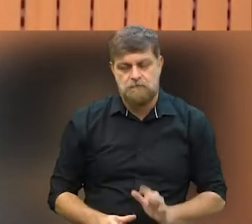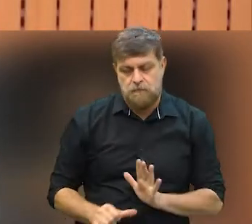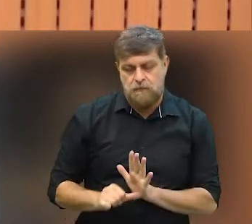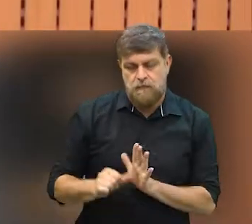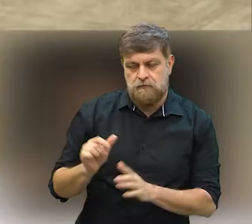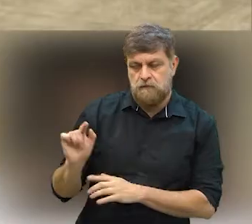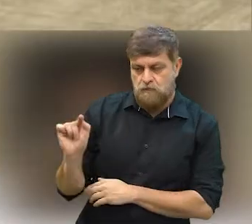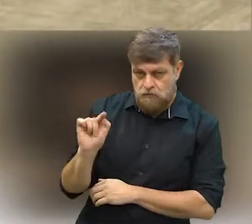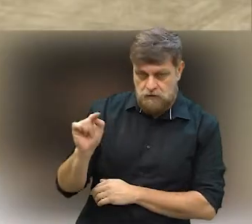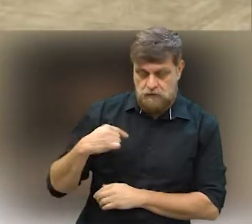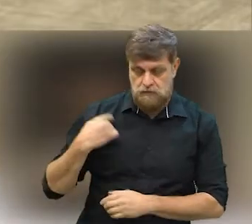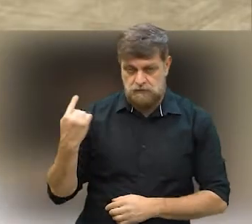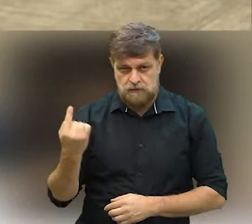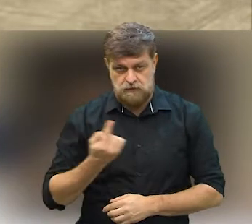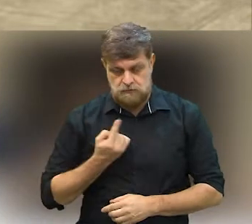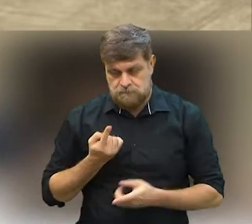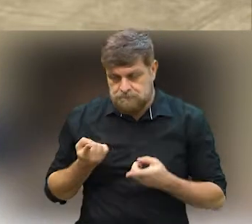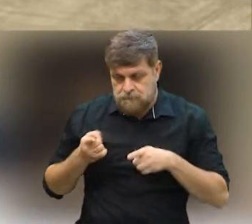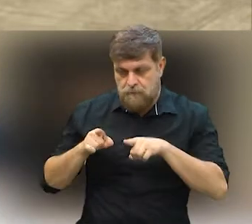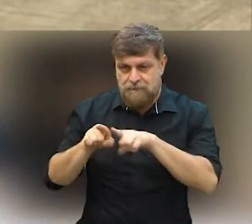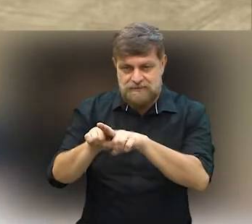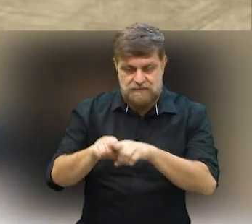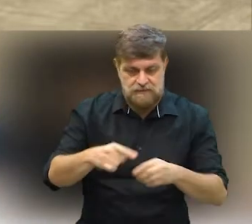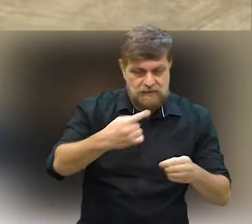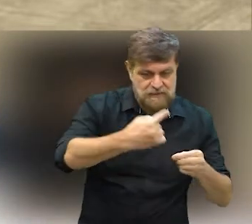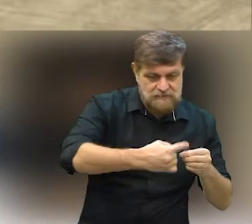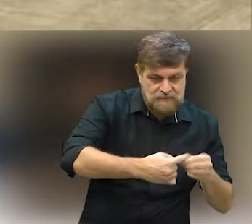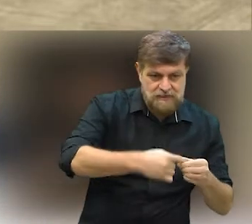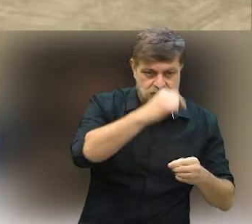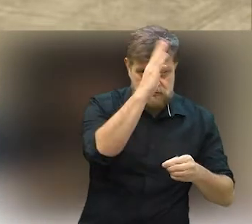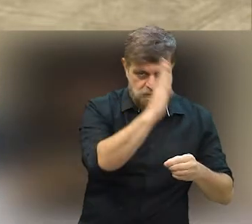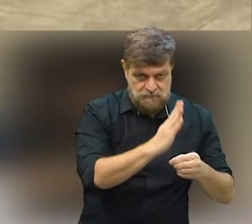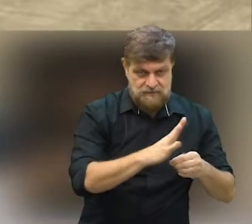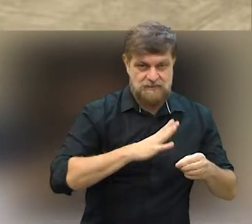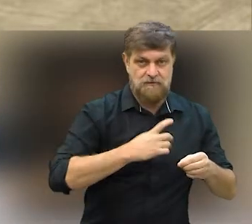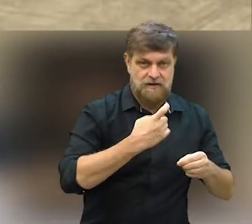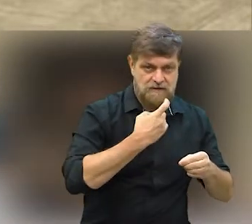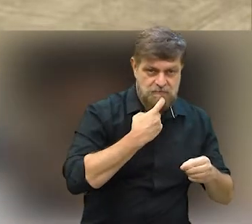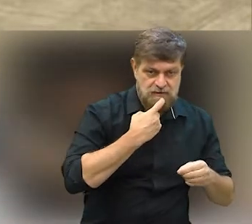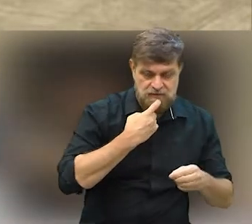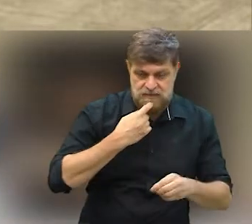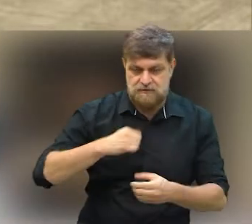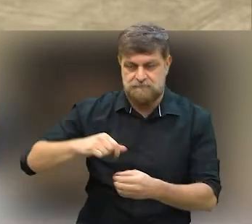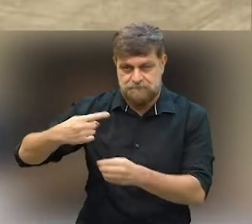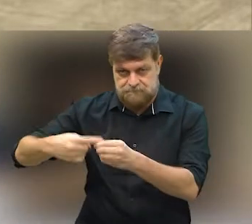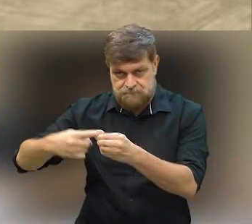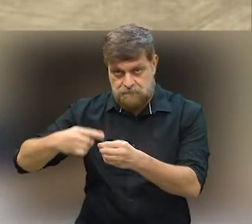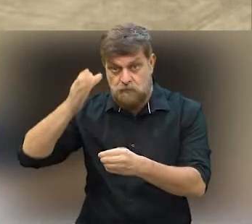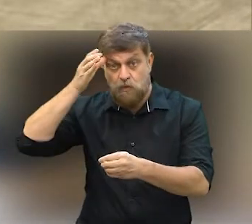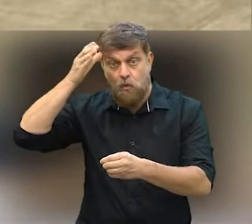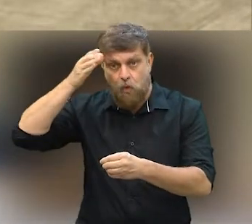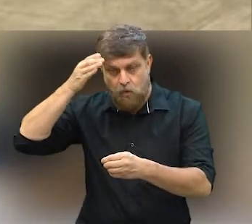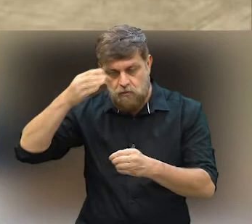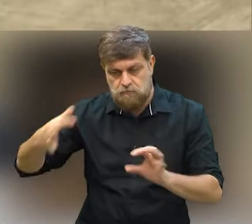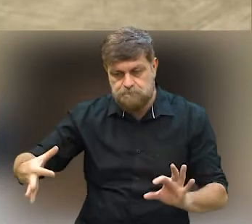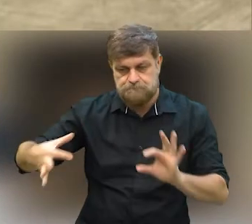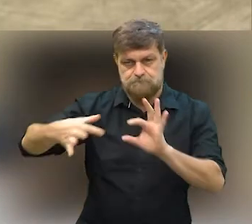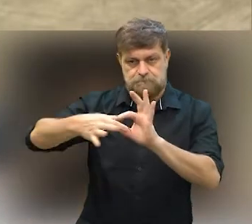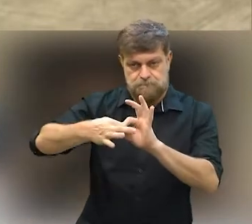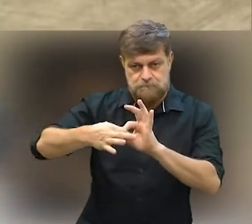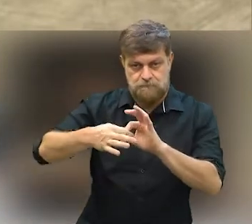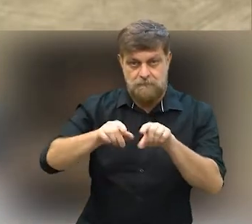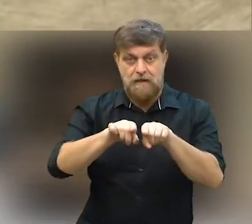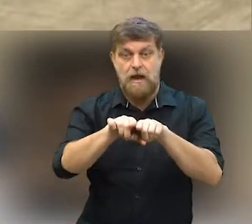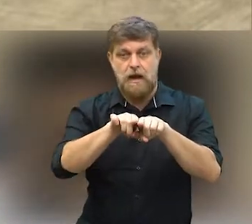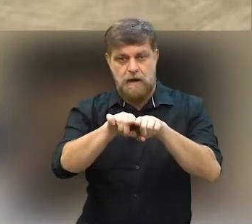os temas debatidos primeiro passo fazer essa Irmandade entre as intensidades né Campinas em kinshasa no